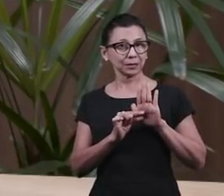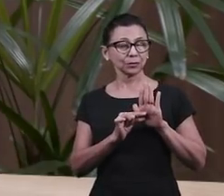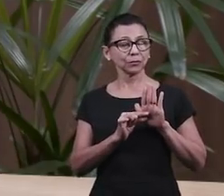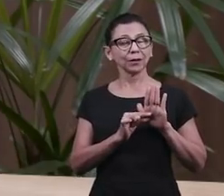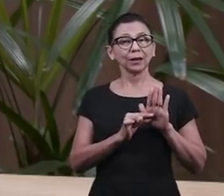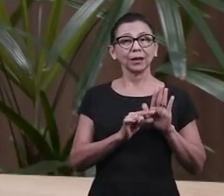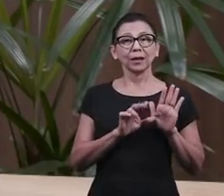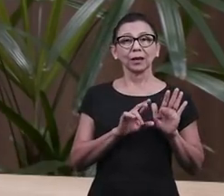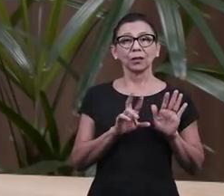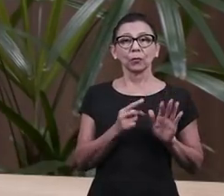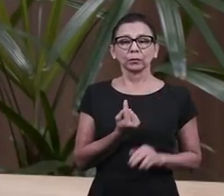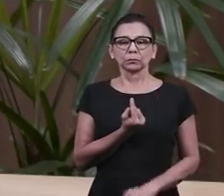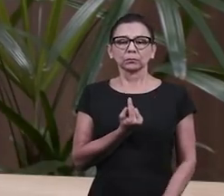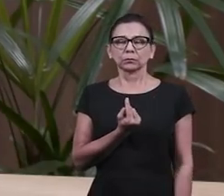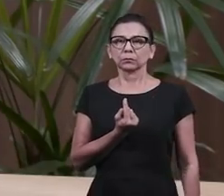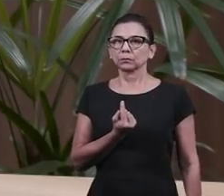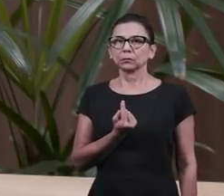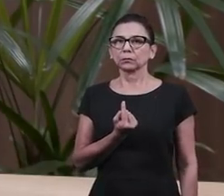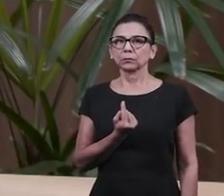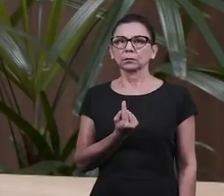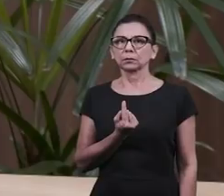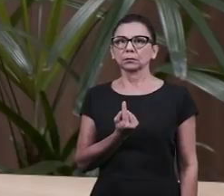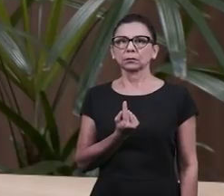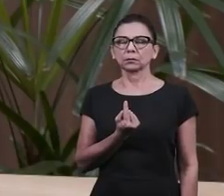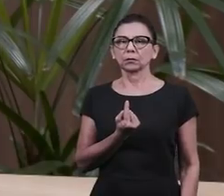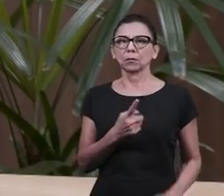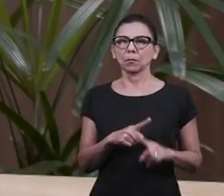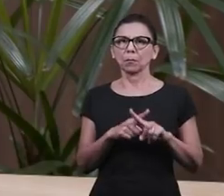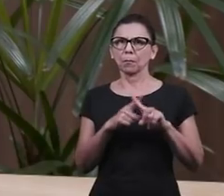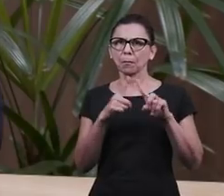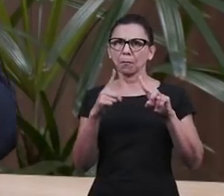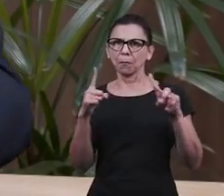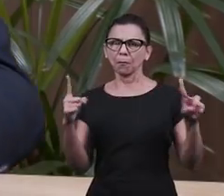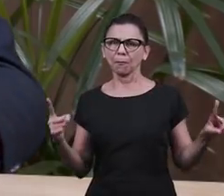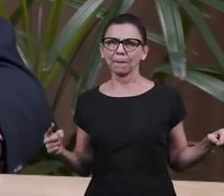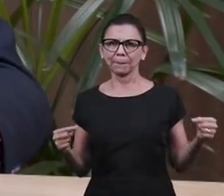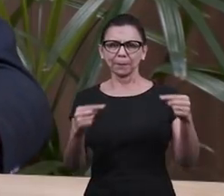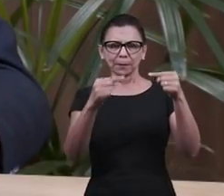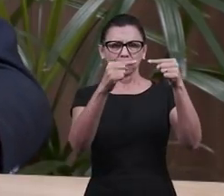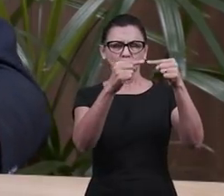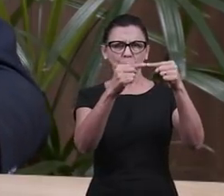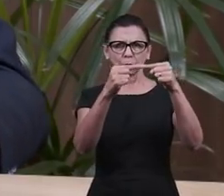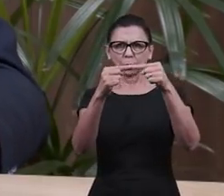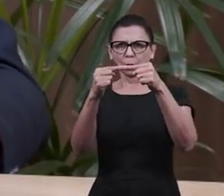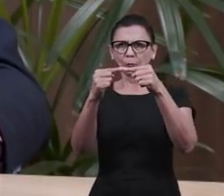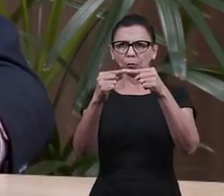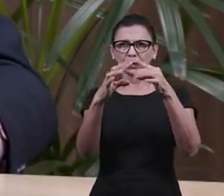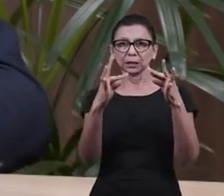versículo isolado, mas ele permeia todo o Velho Testamento,